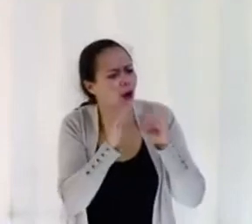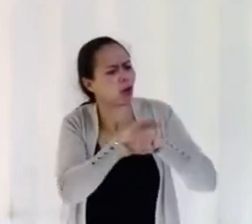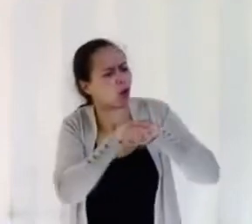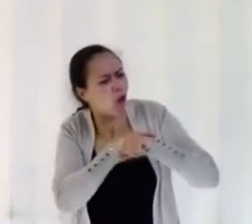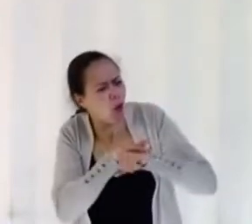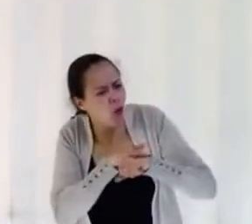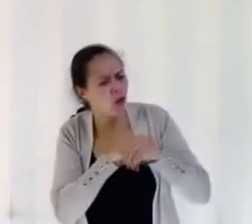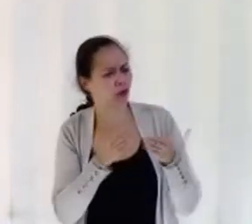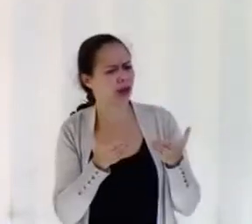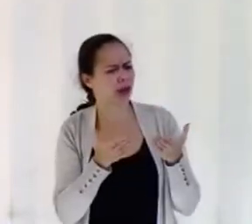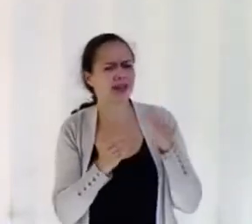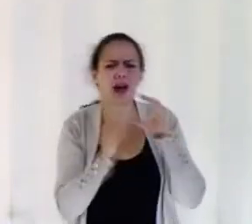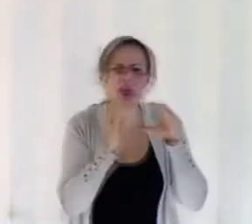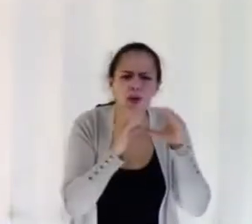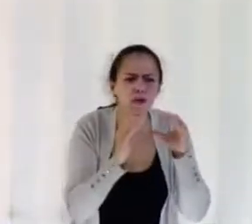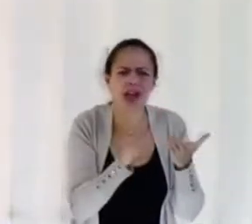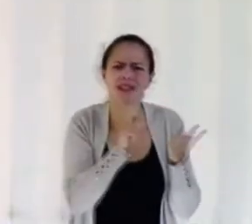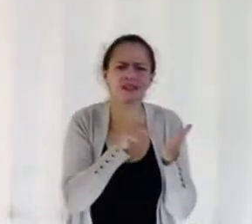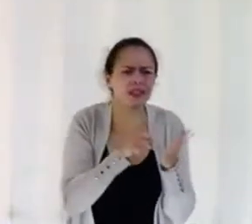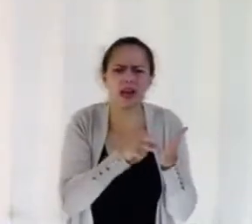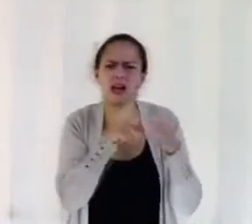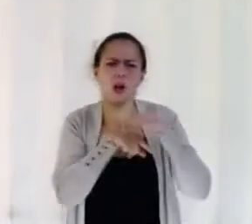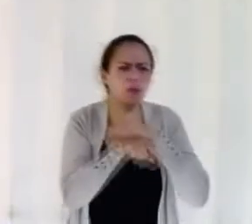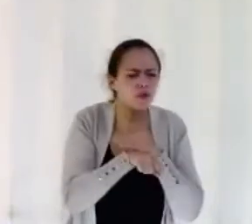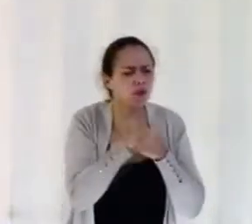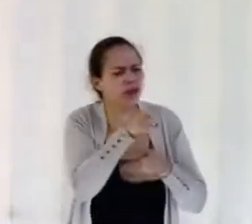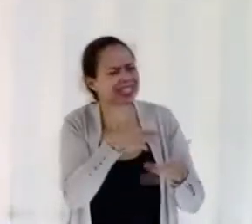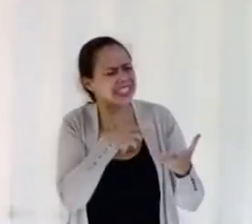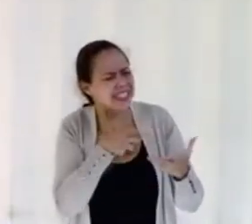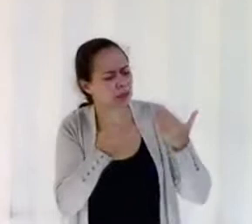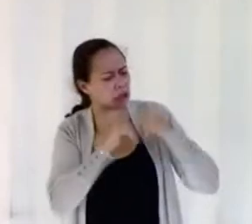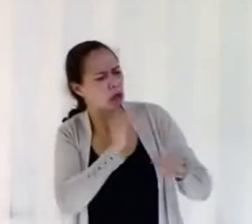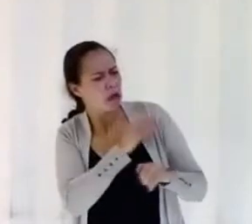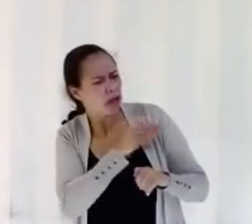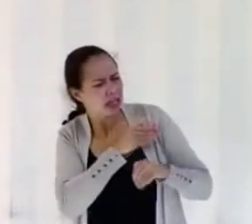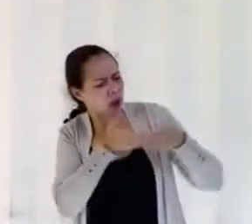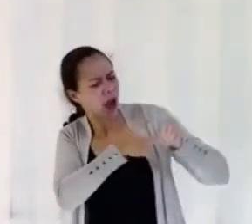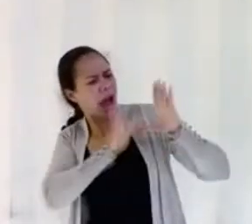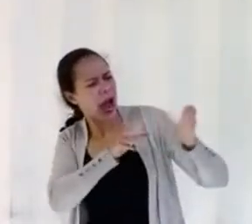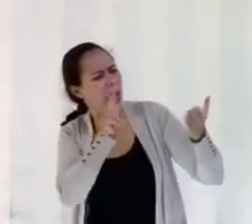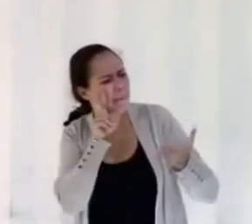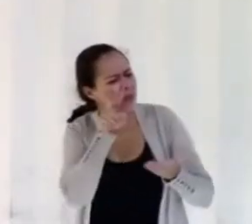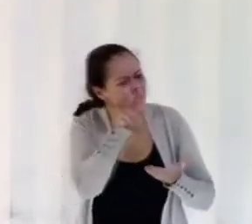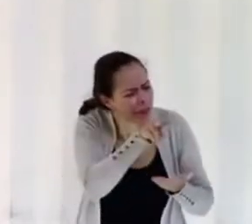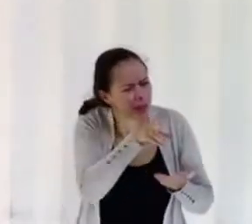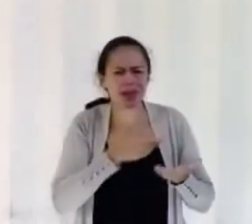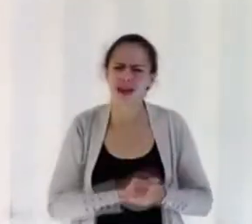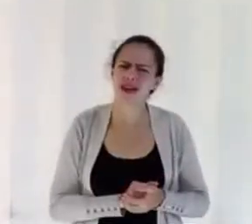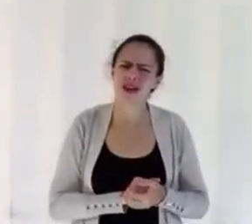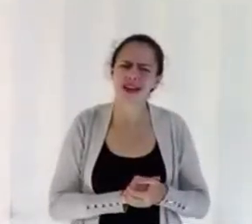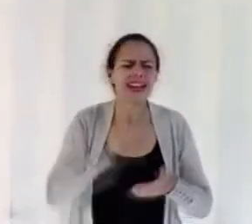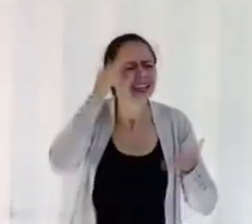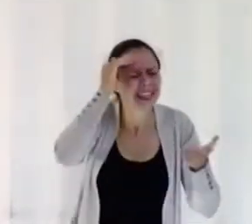um, para que ele possa pastorear, para que ele possa entender as necessidades